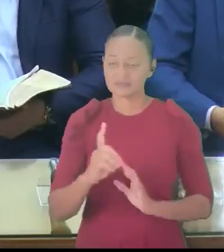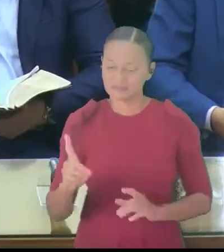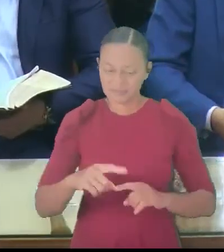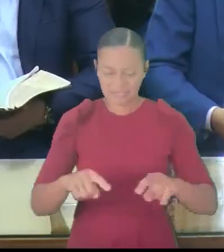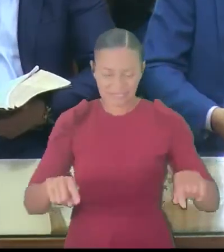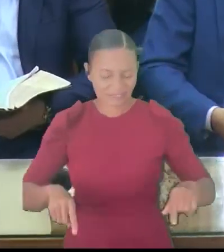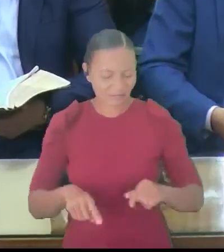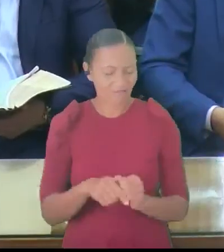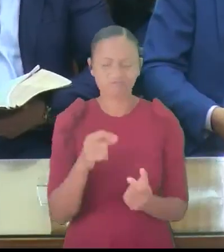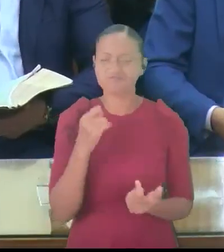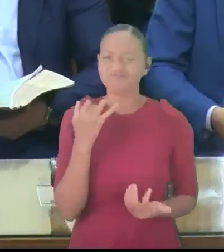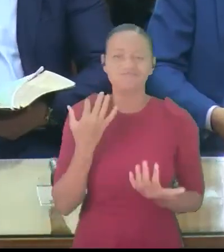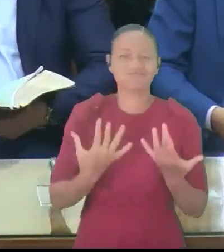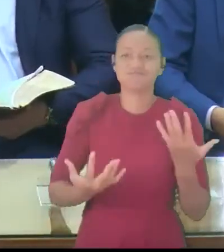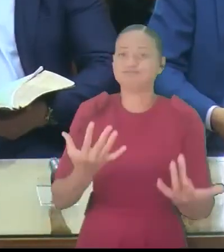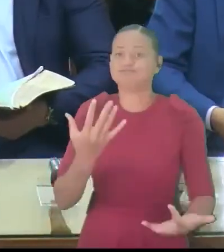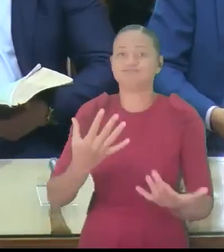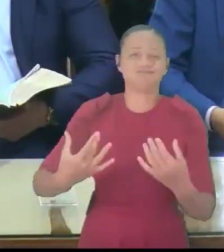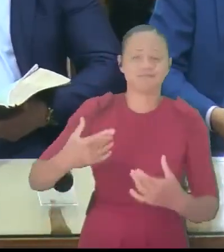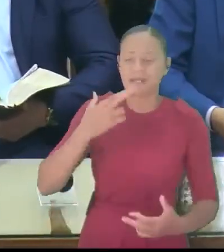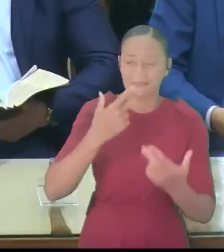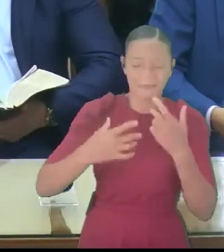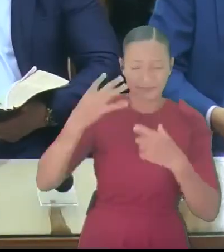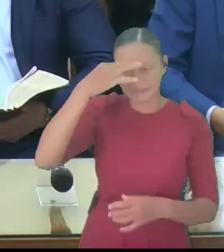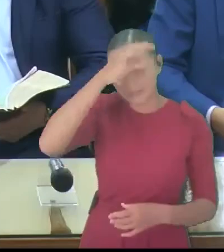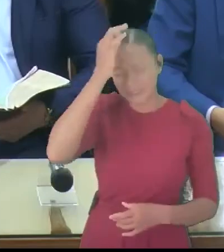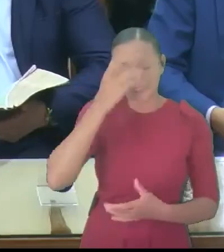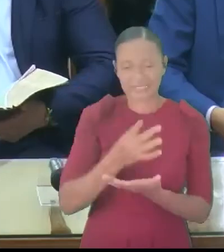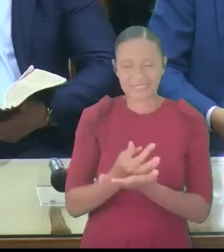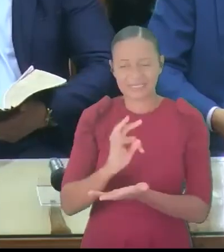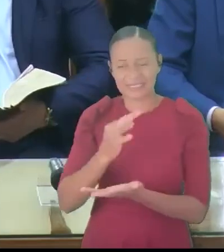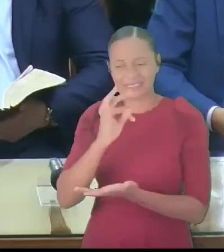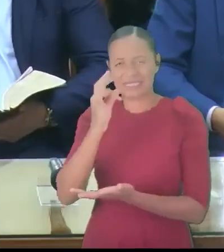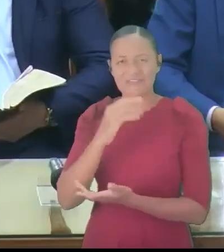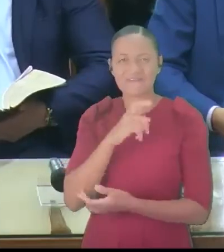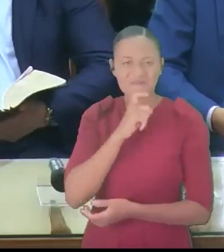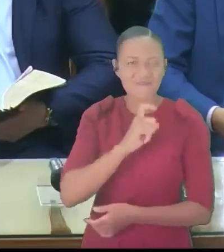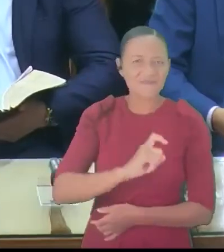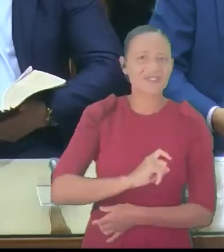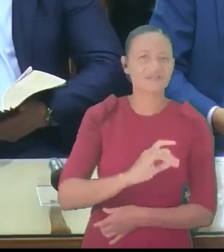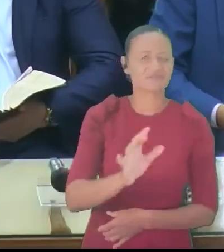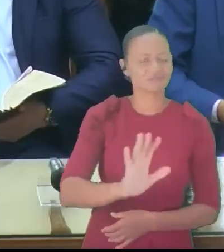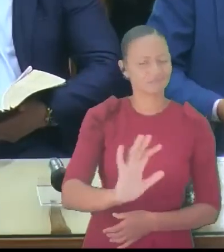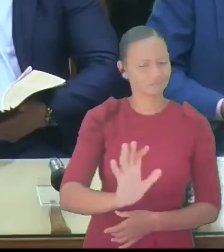classe incendiava. Porque teologia não deixa ninguém frio, não, irmão.